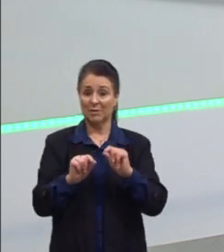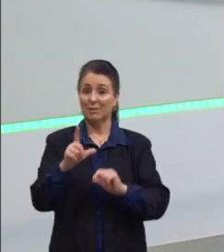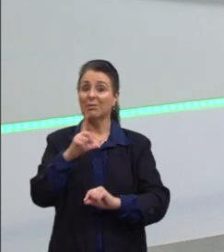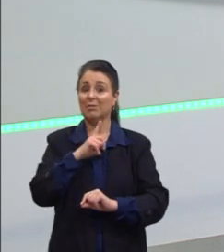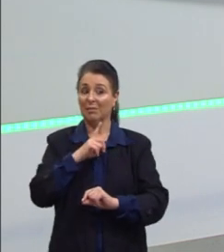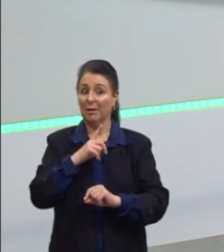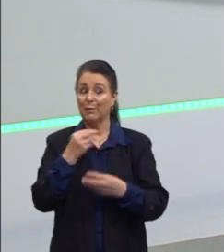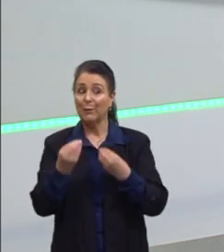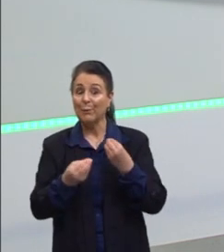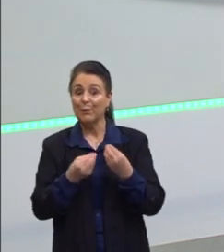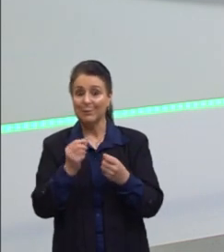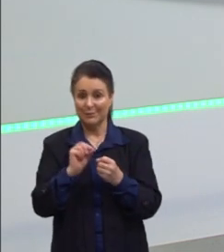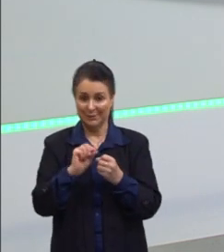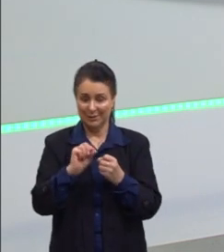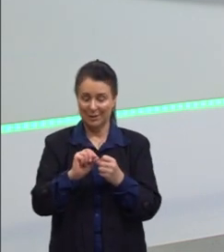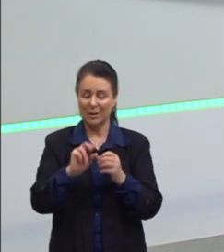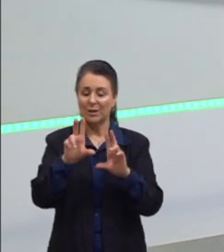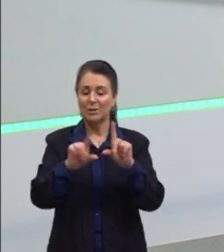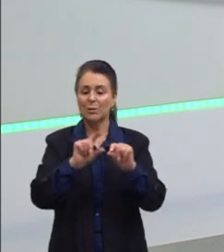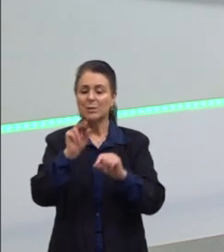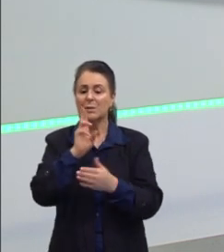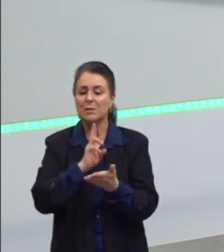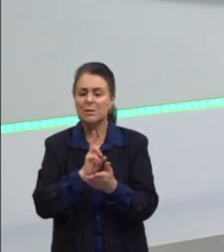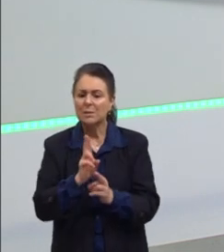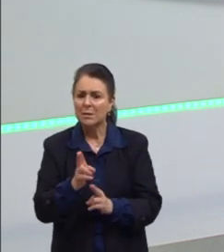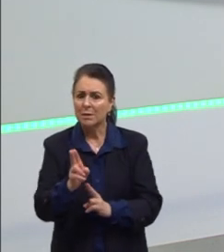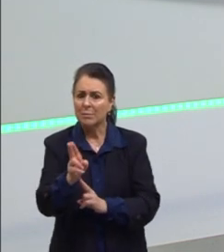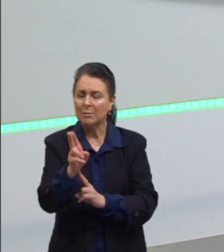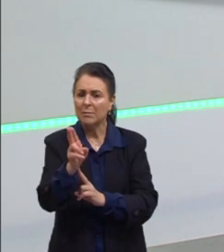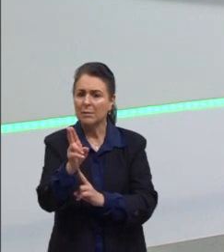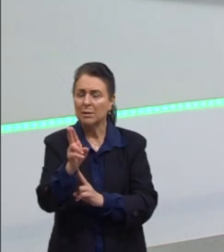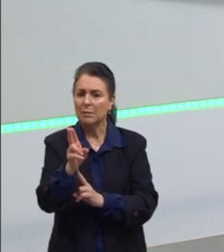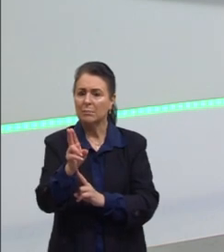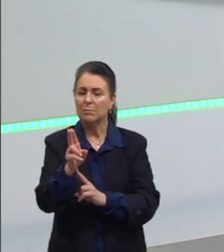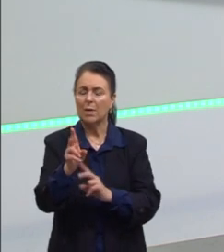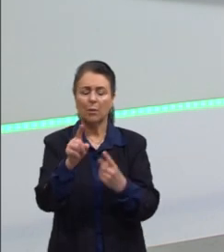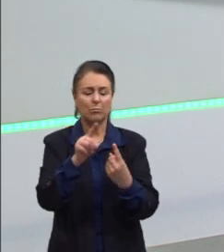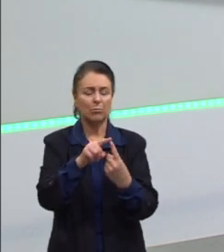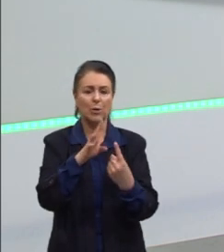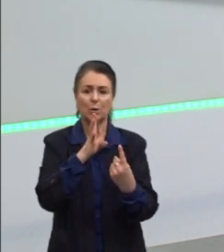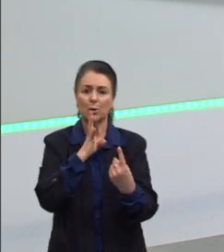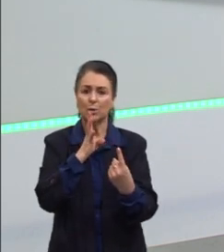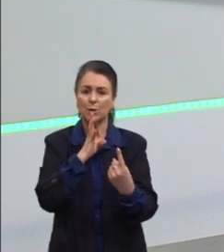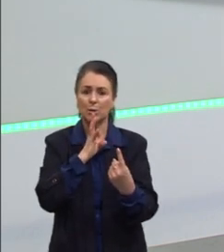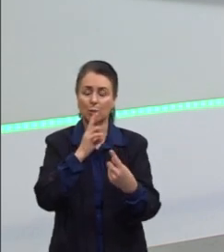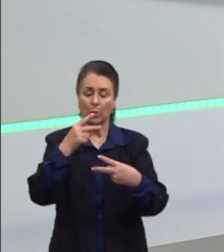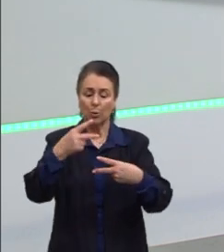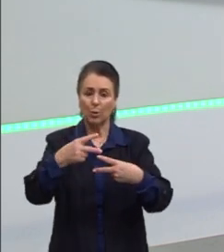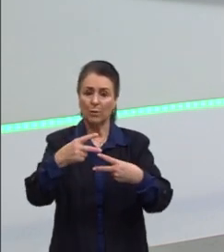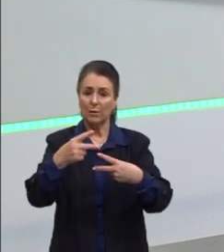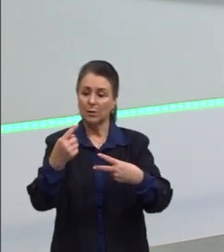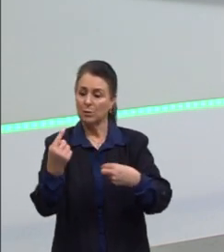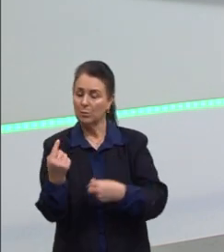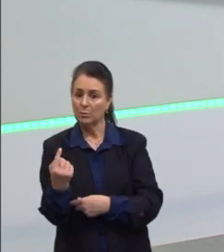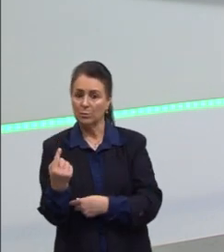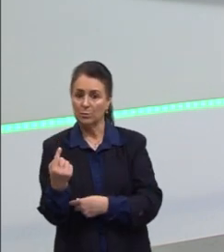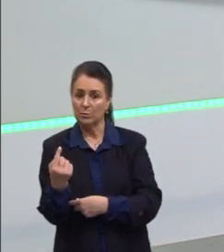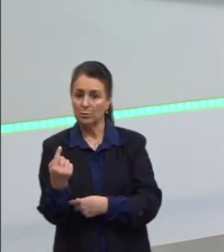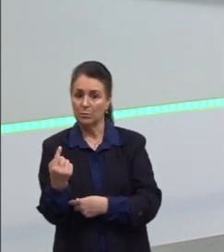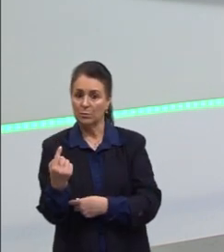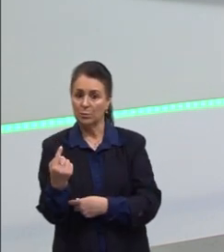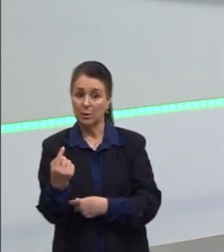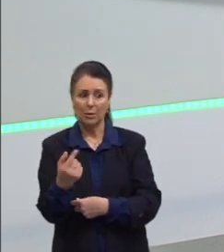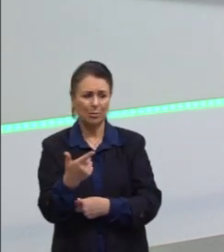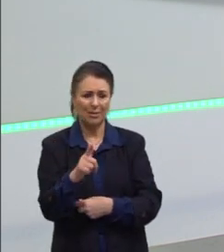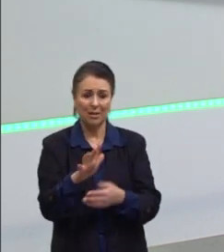tiver como né escolher sempre aquela incógnita que o coeficiente é um Ou seja quando não aparece o